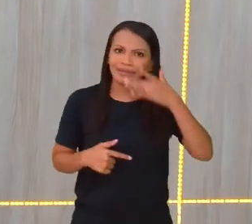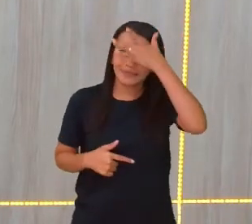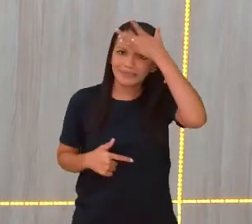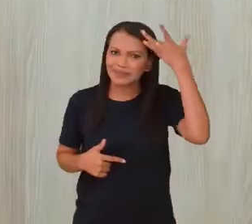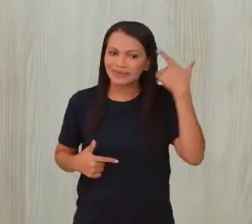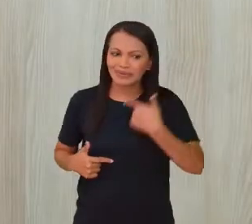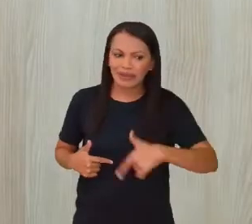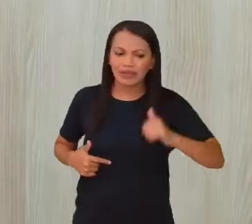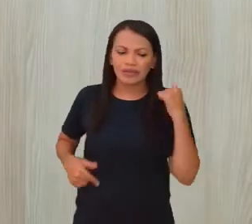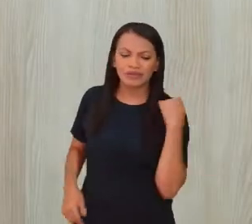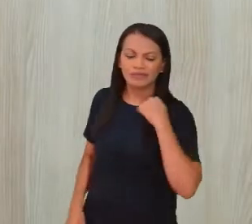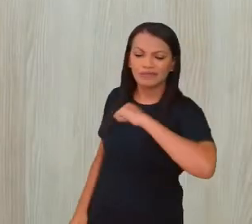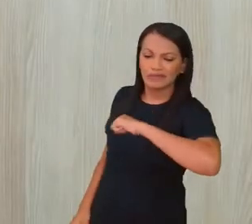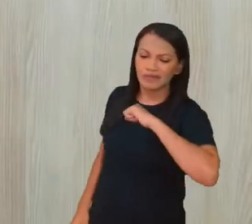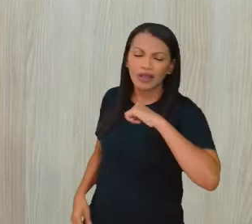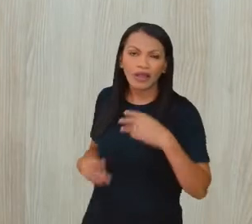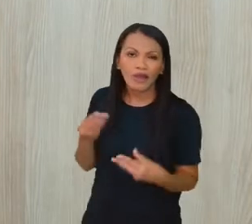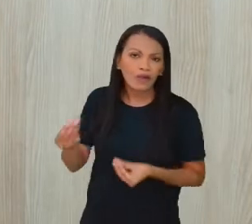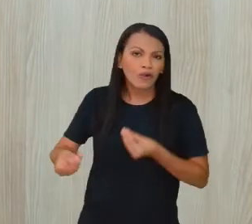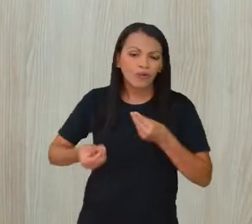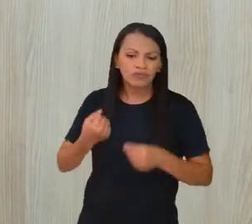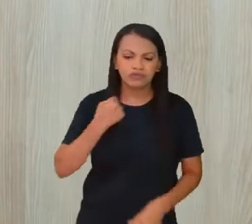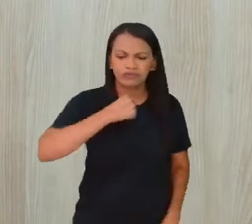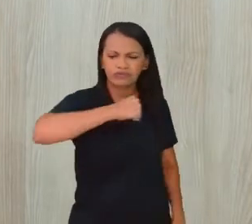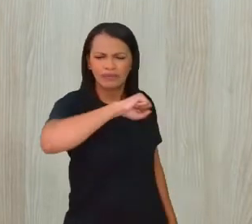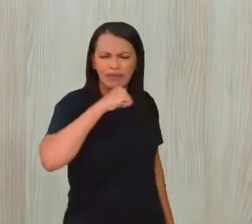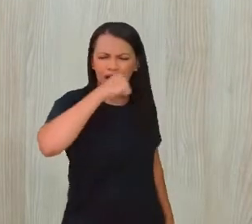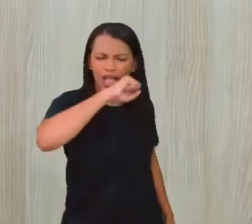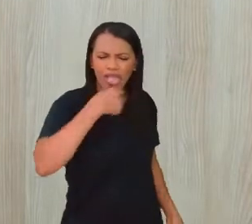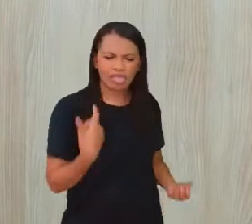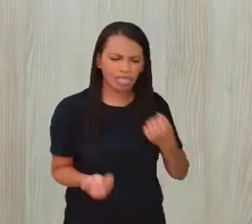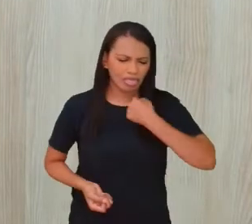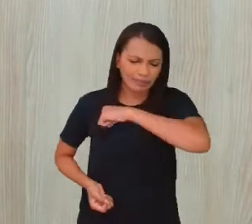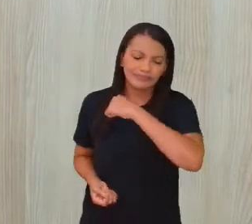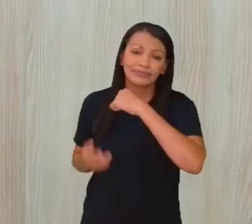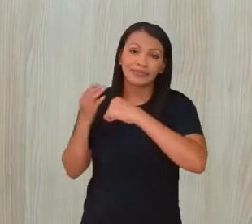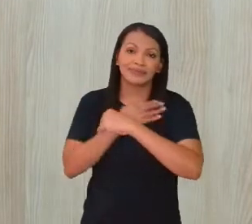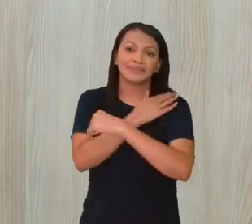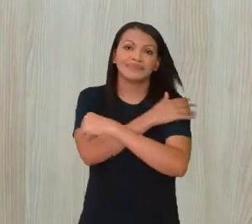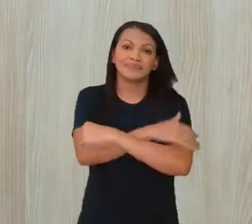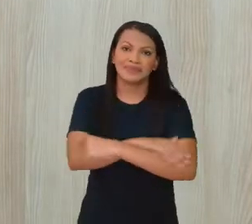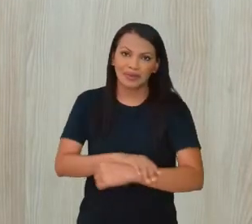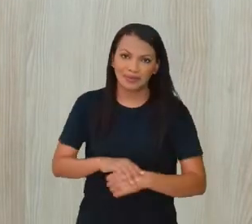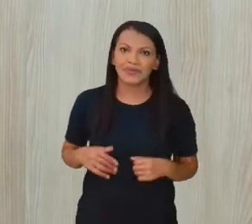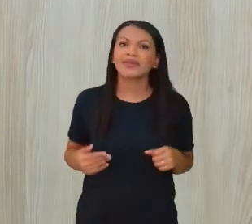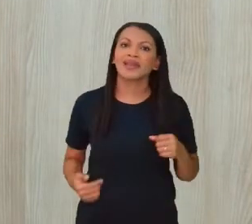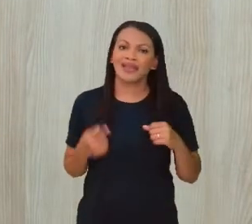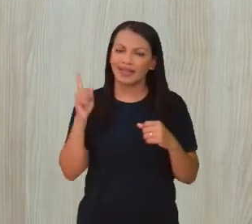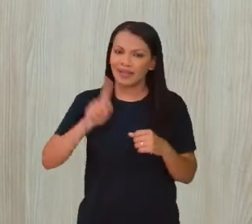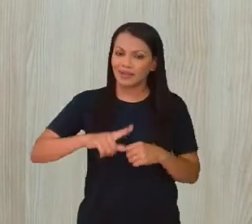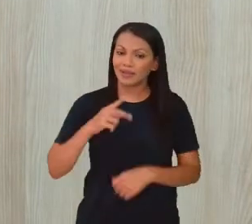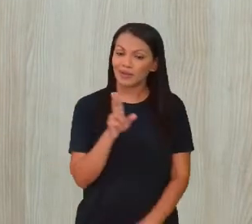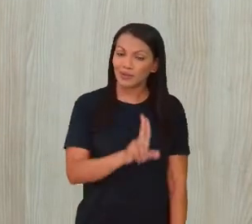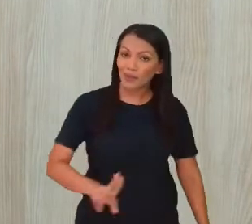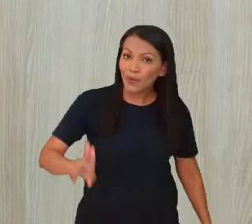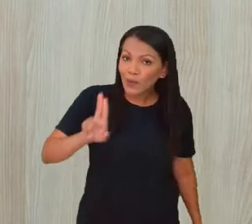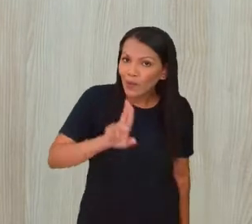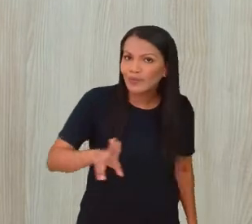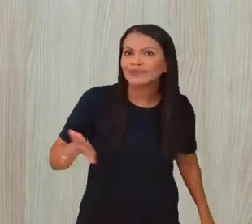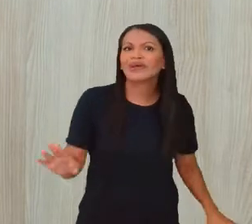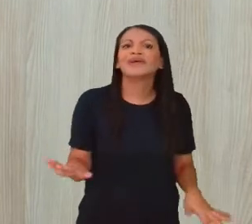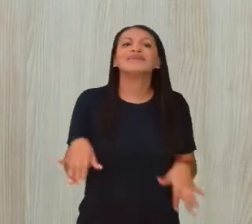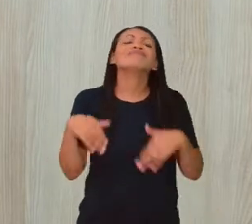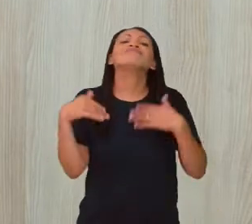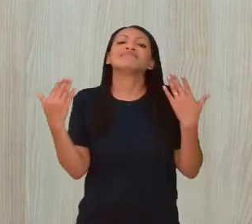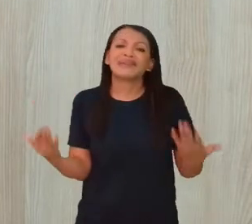né? Como você vai receber o golpe, né? Já que o lado esquerdo dele prevalece, né? Sobre o direito.